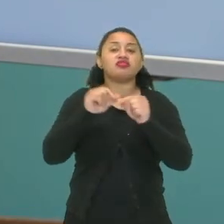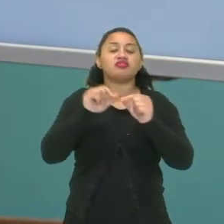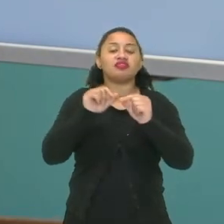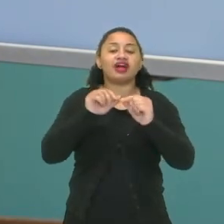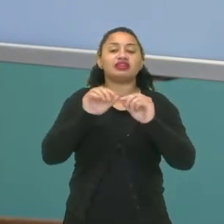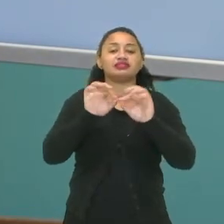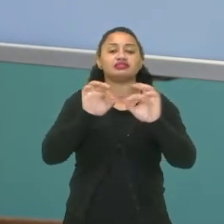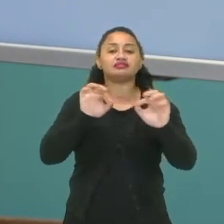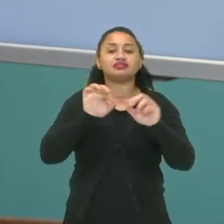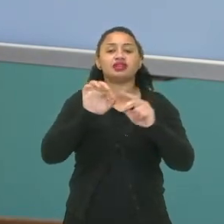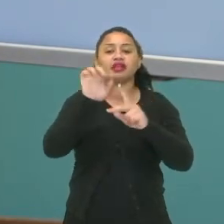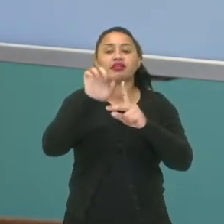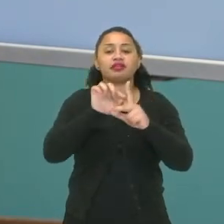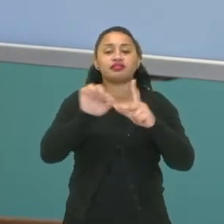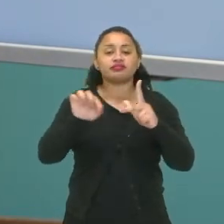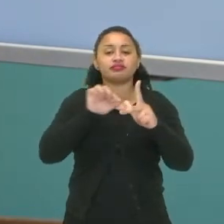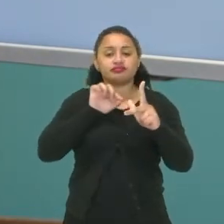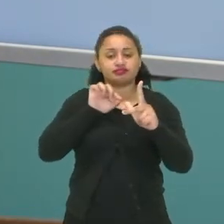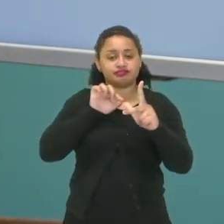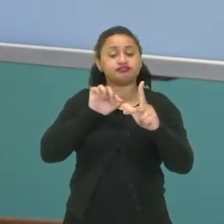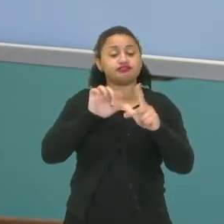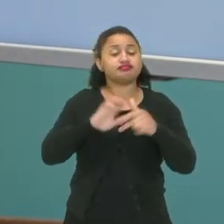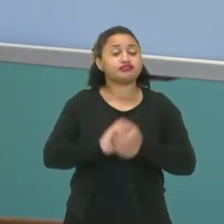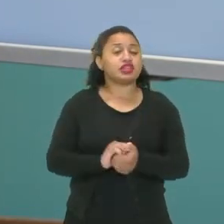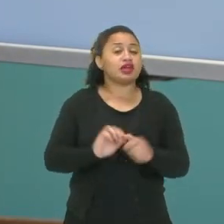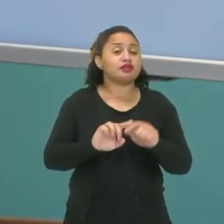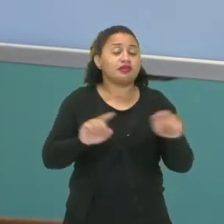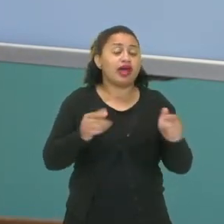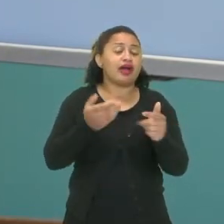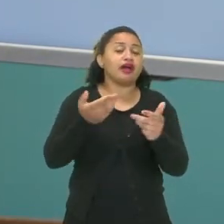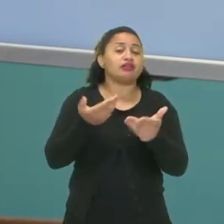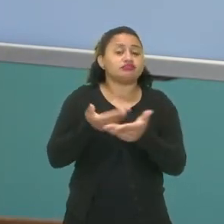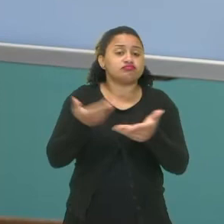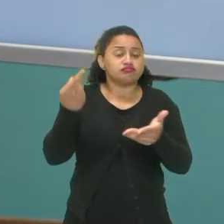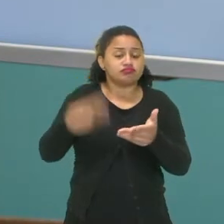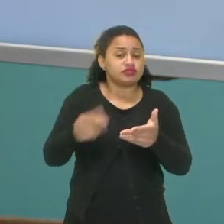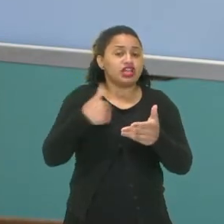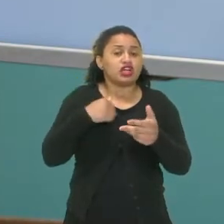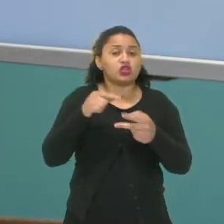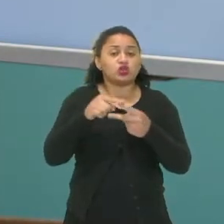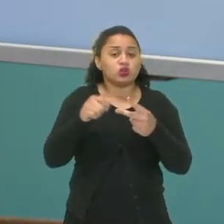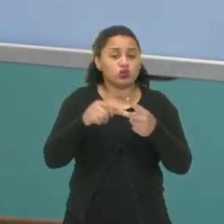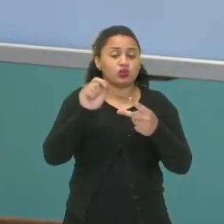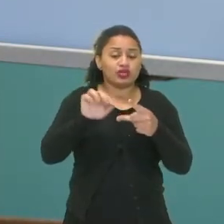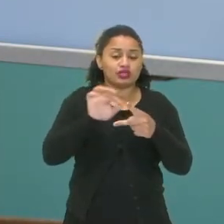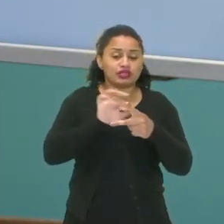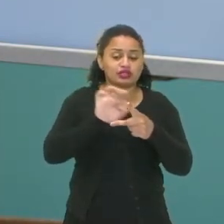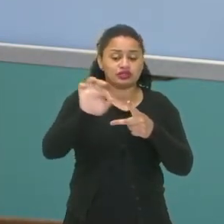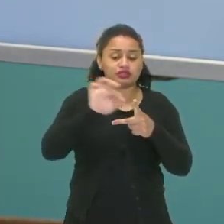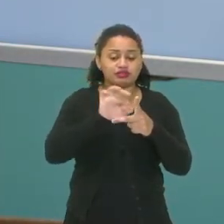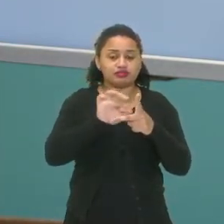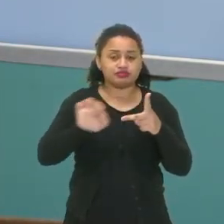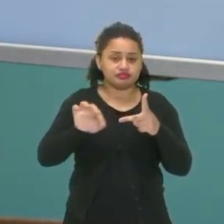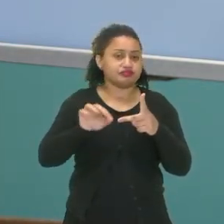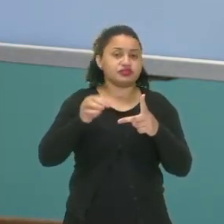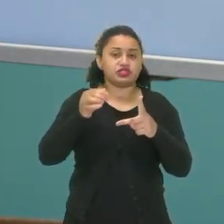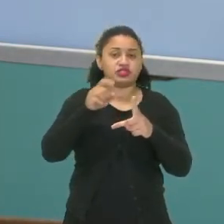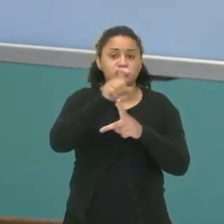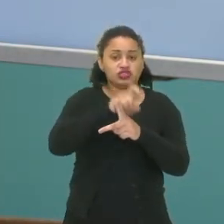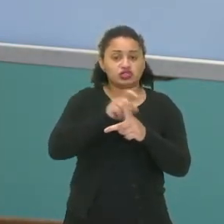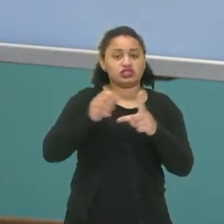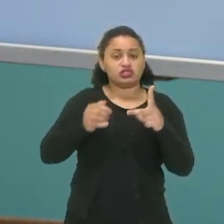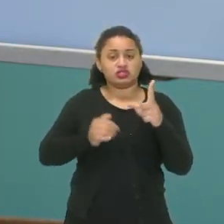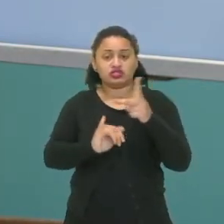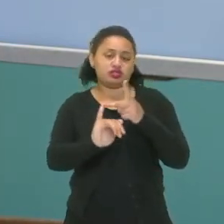Mas para os nossos estudos aqui, basta a gente trabalhar em duas dimensões, ou seja, na dimensão x e na dimensão y.